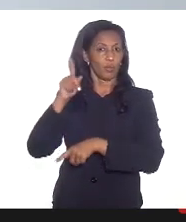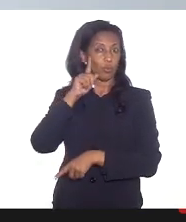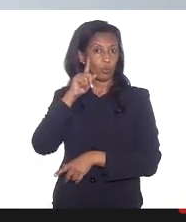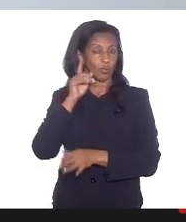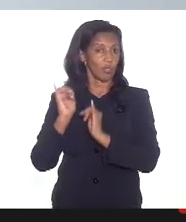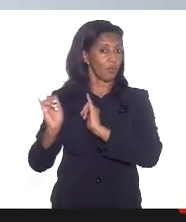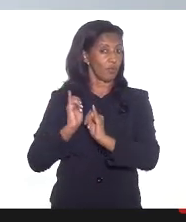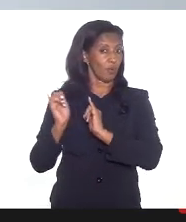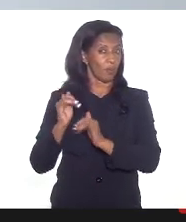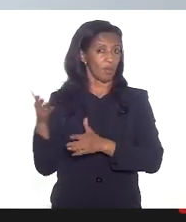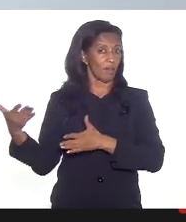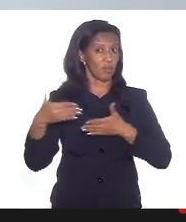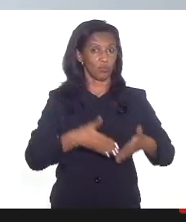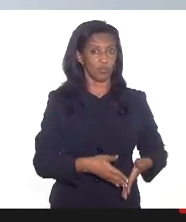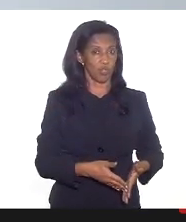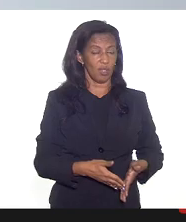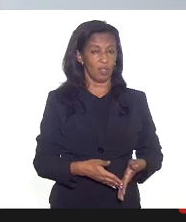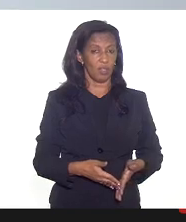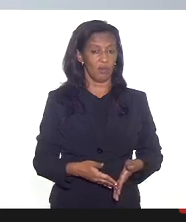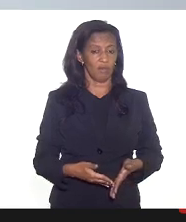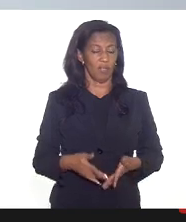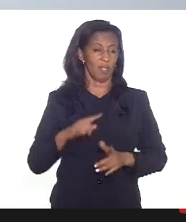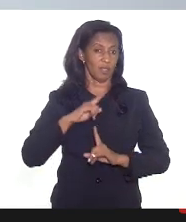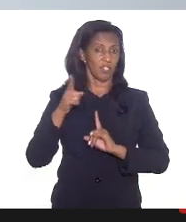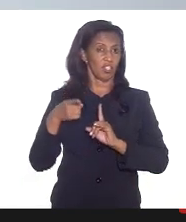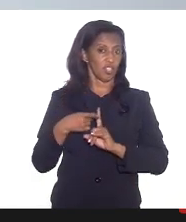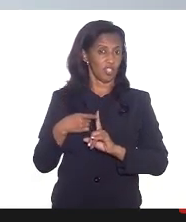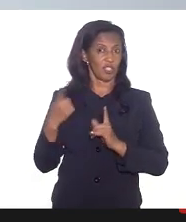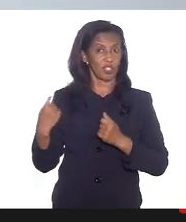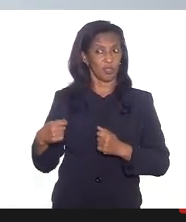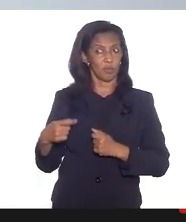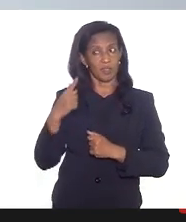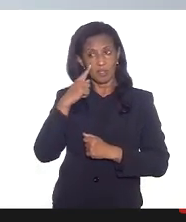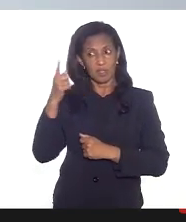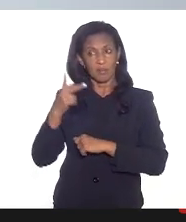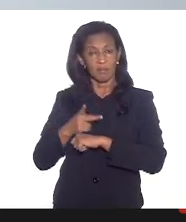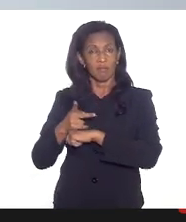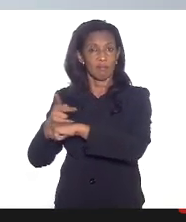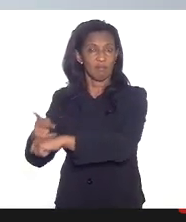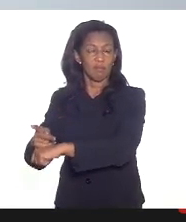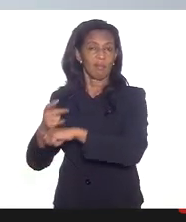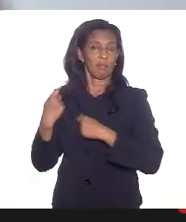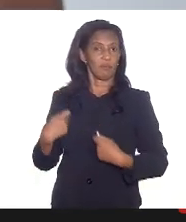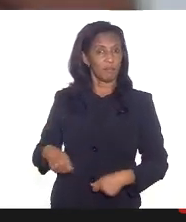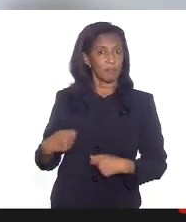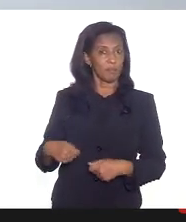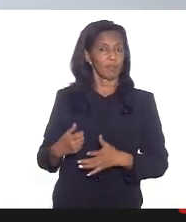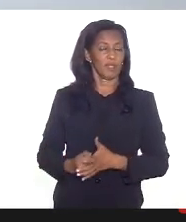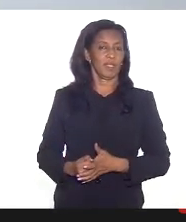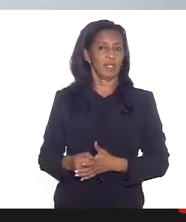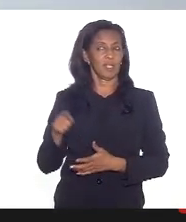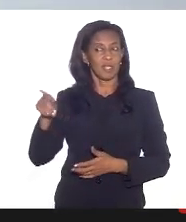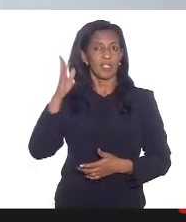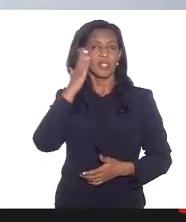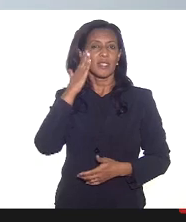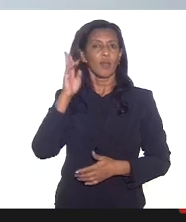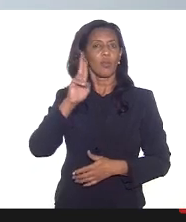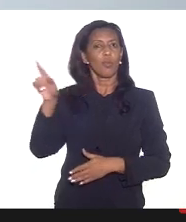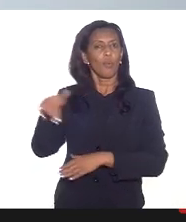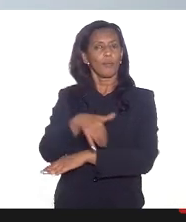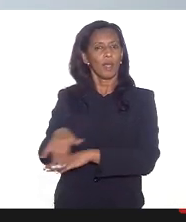trazendo as informações que às vezes não chega inclusive Ei gente estamos que a gente precisa fazer busca ativa que a gente precisa que a gente que eles sabem o